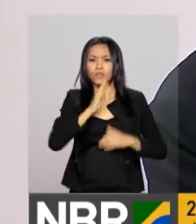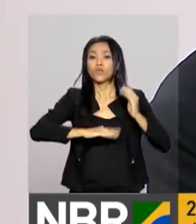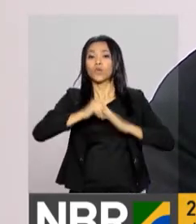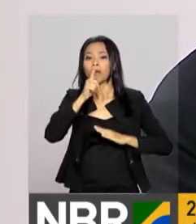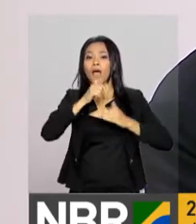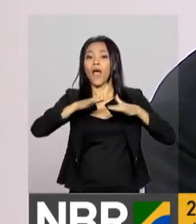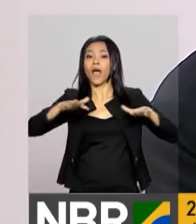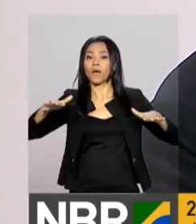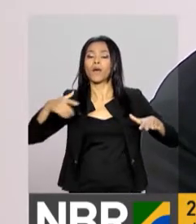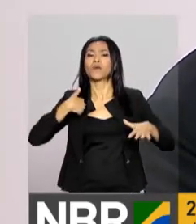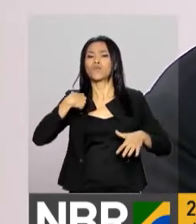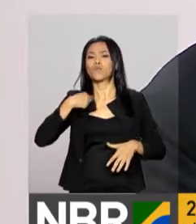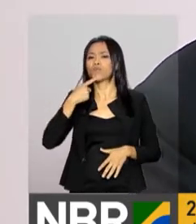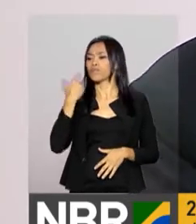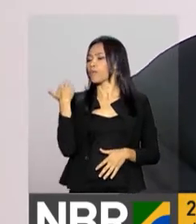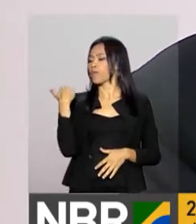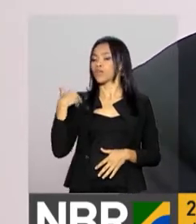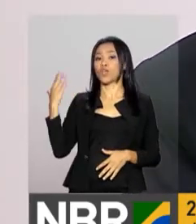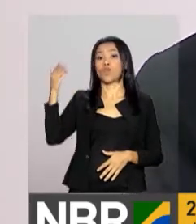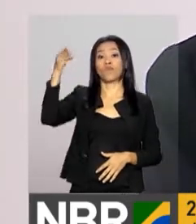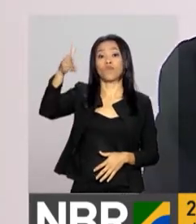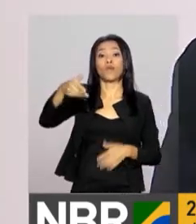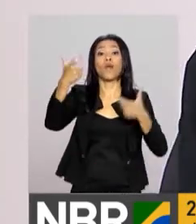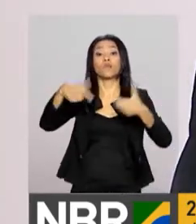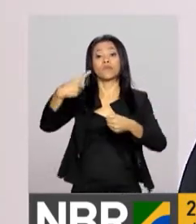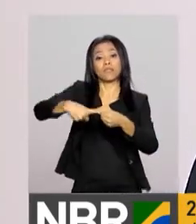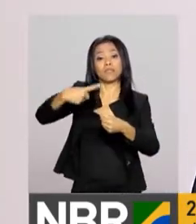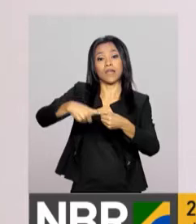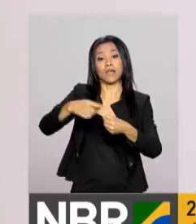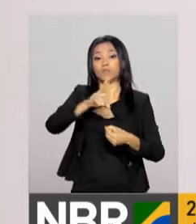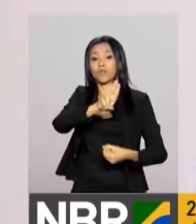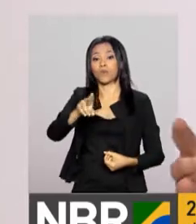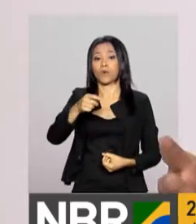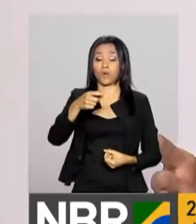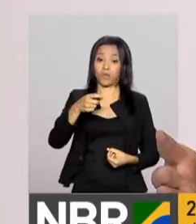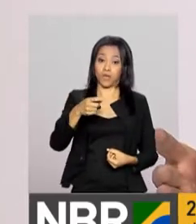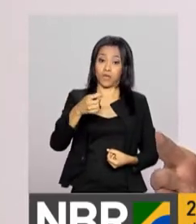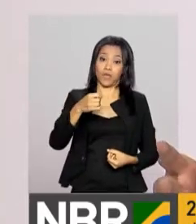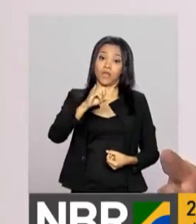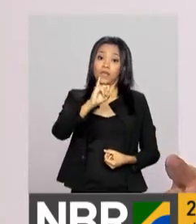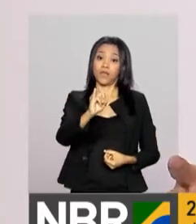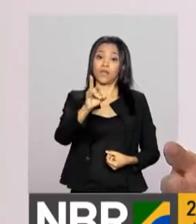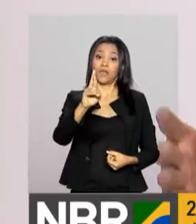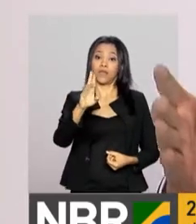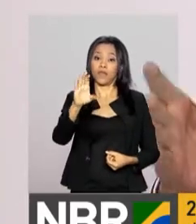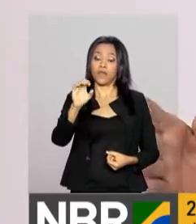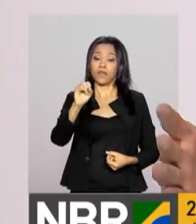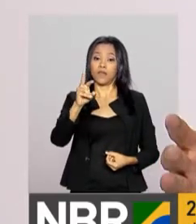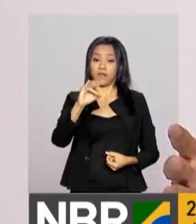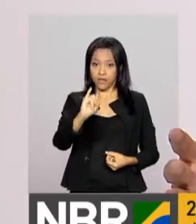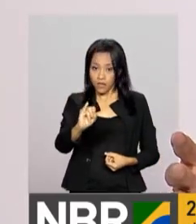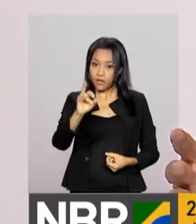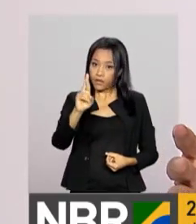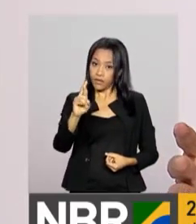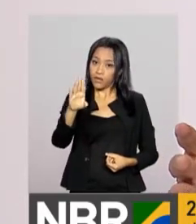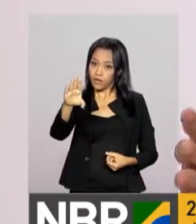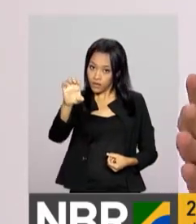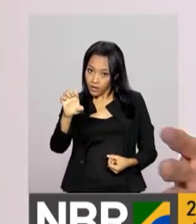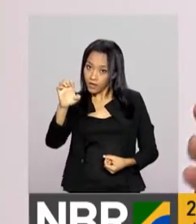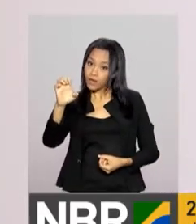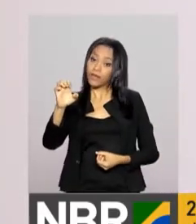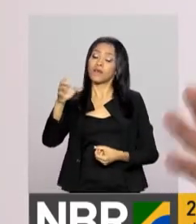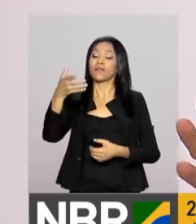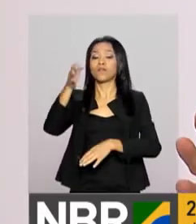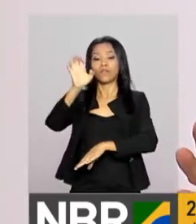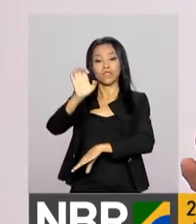shishkina na bahia irecê e lá inauguramos um canal de 43 a